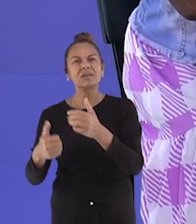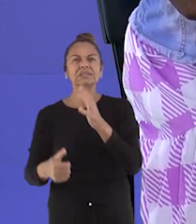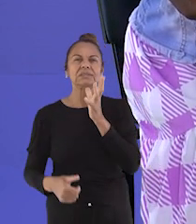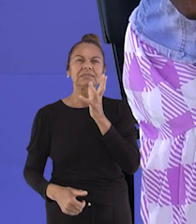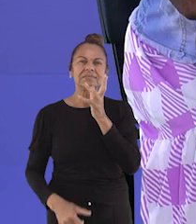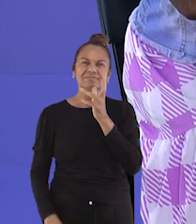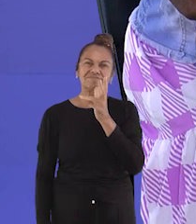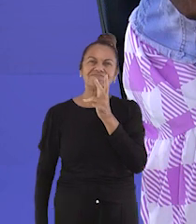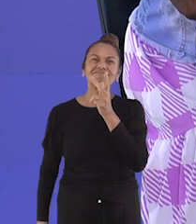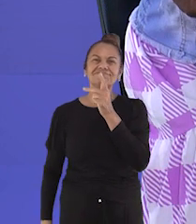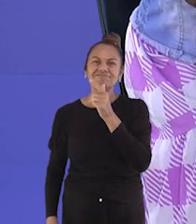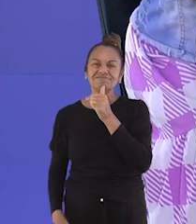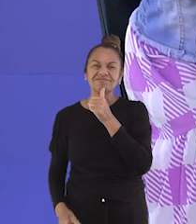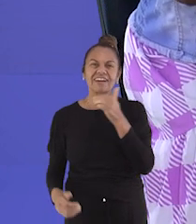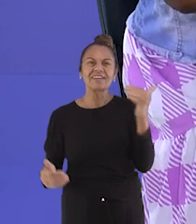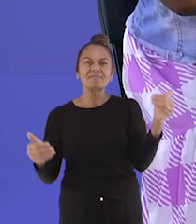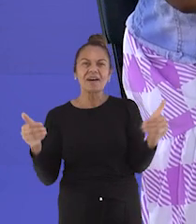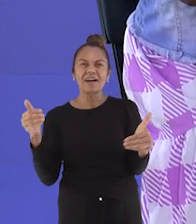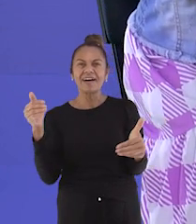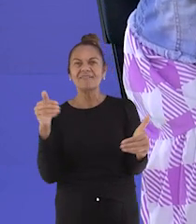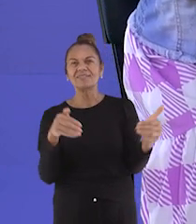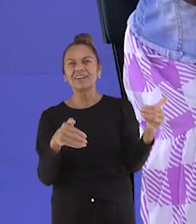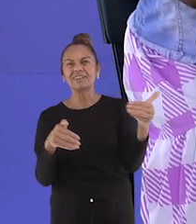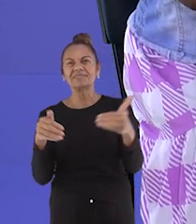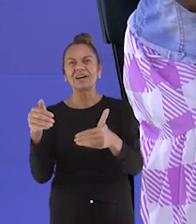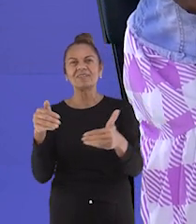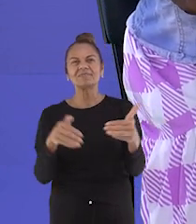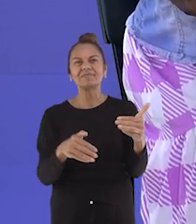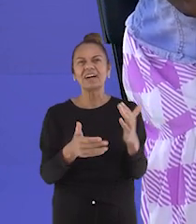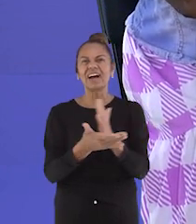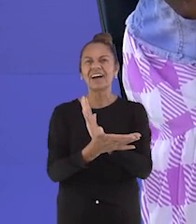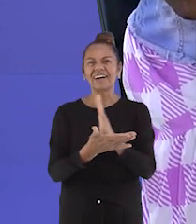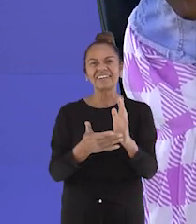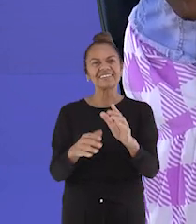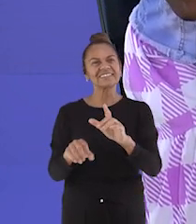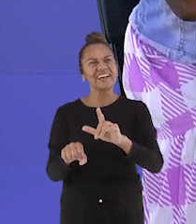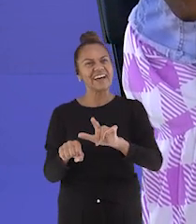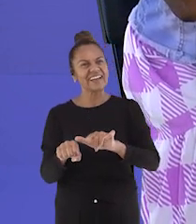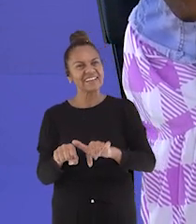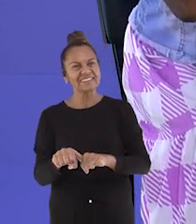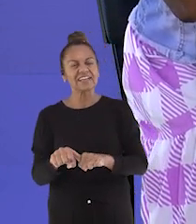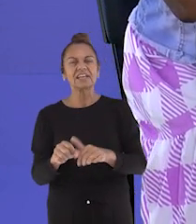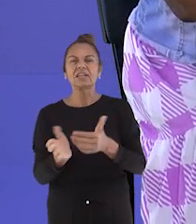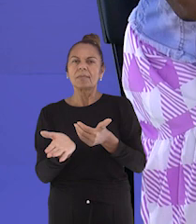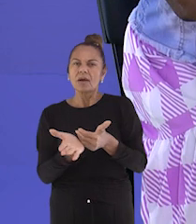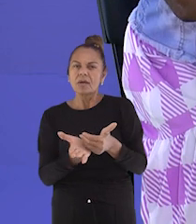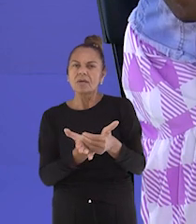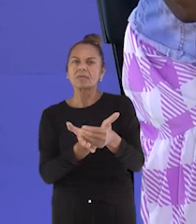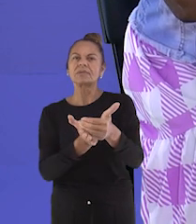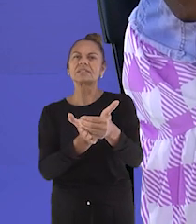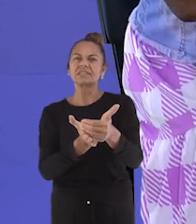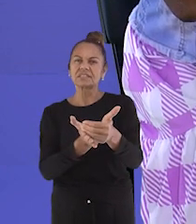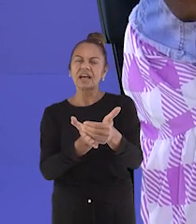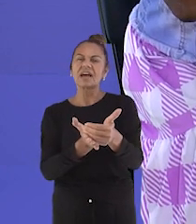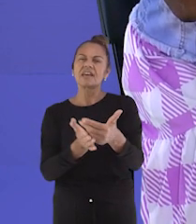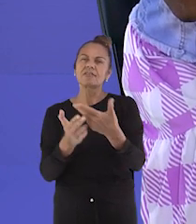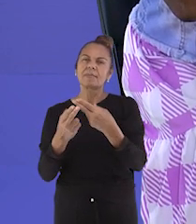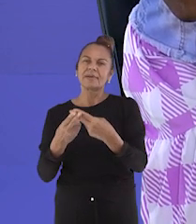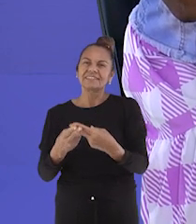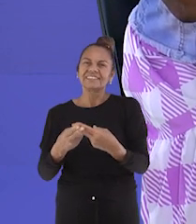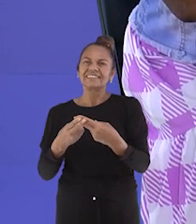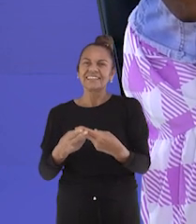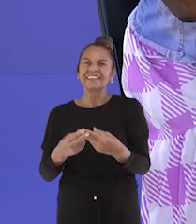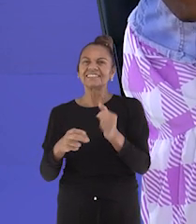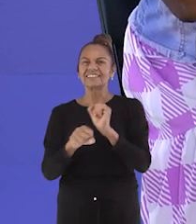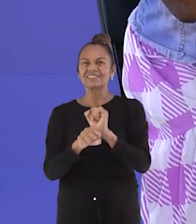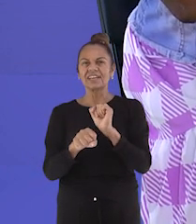Pegavam ônibus, então eles chegavam no horário, chegavam no outro, o ônibus atrasava. Então, para começar uma aula legal, eu